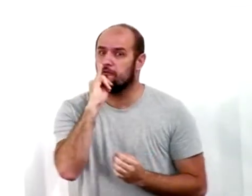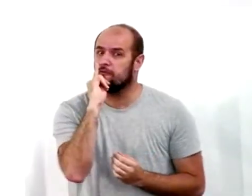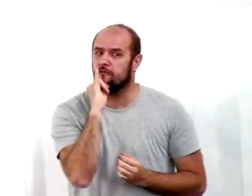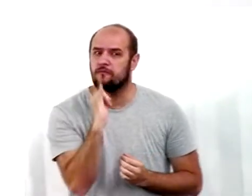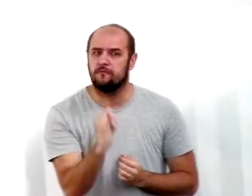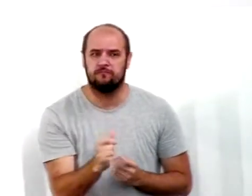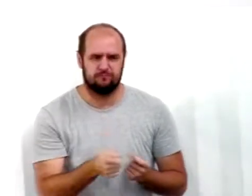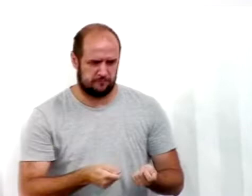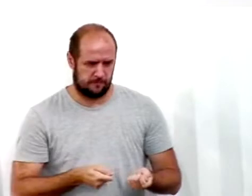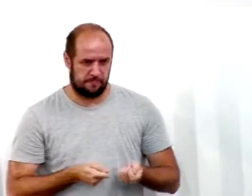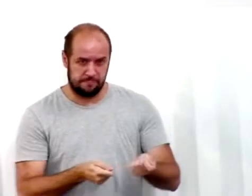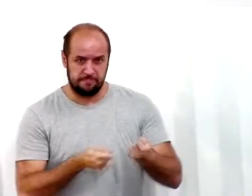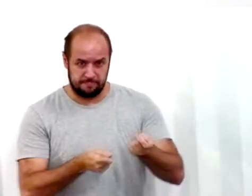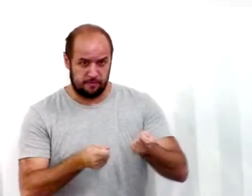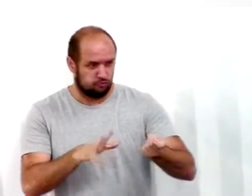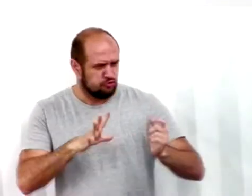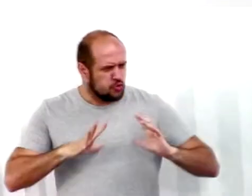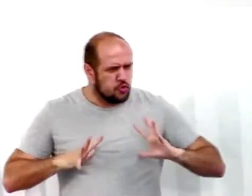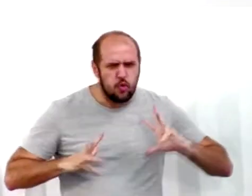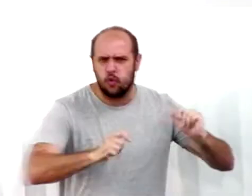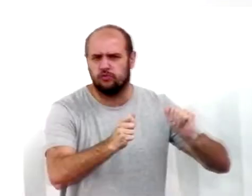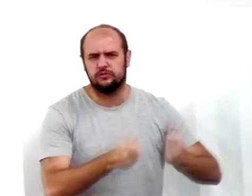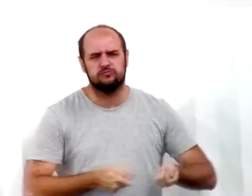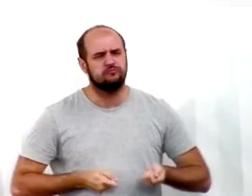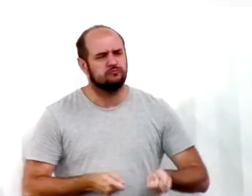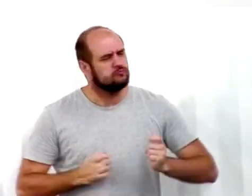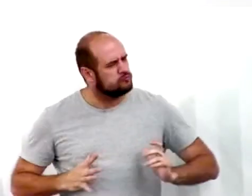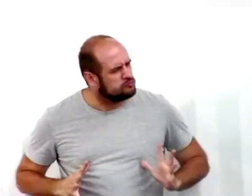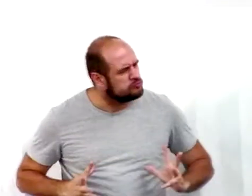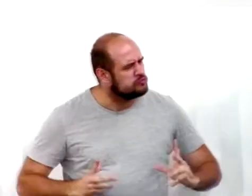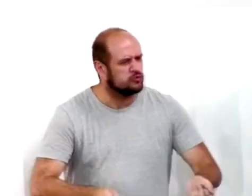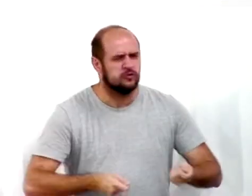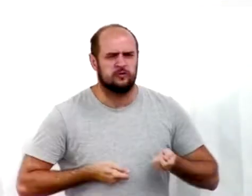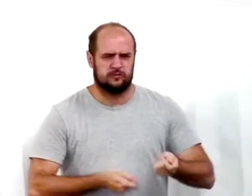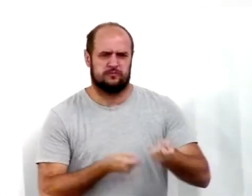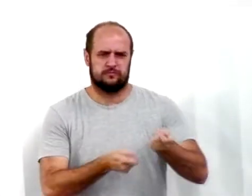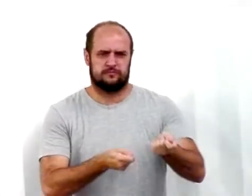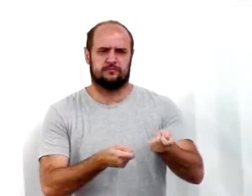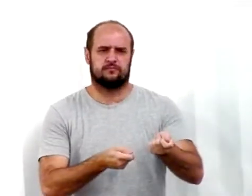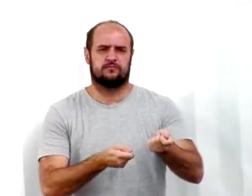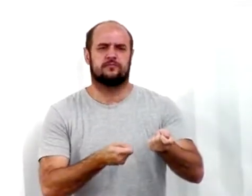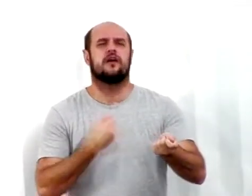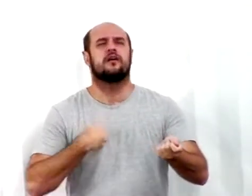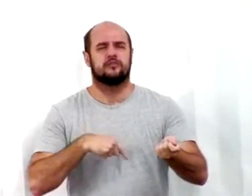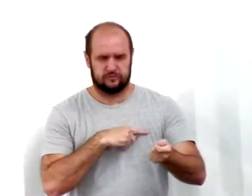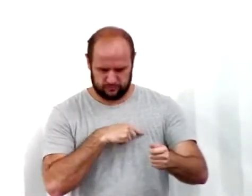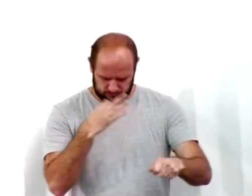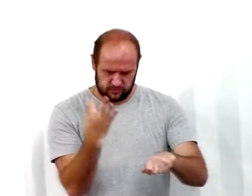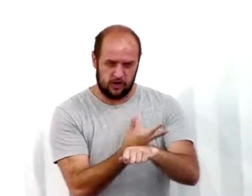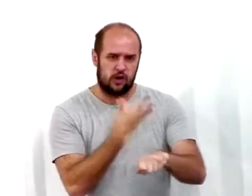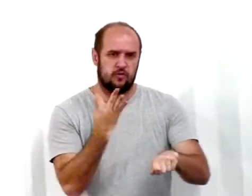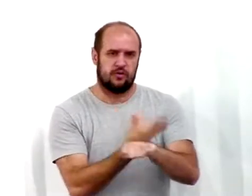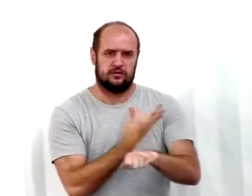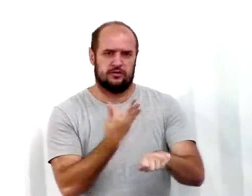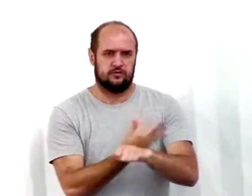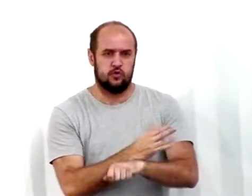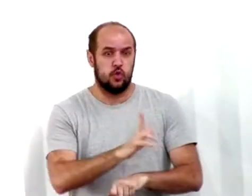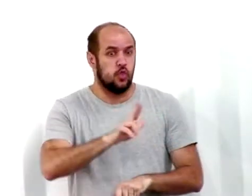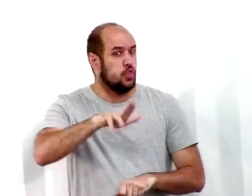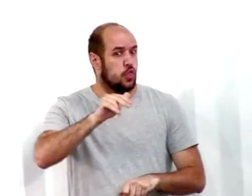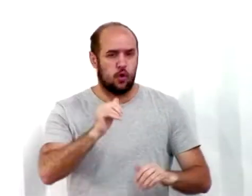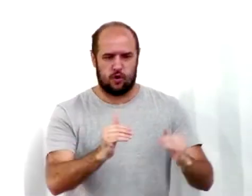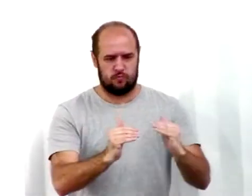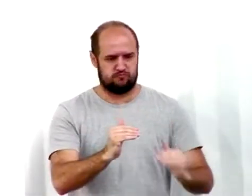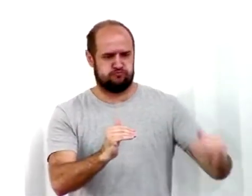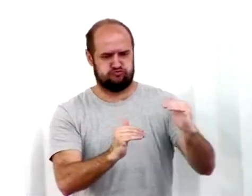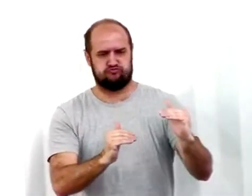que nenhuma tentação, absolutamente nenhuma, acontece na nossa vida que seja maior ou mais